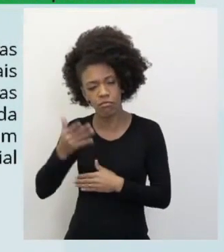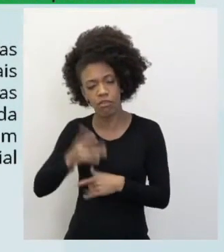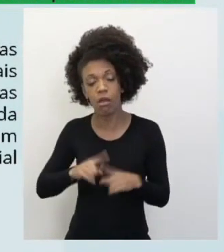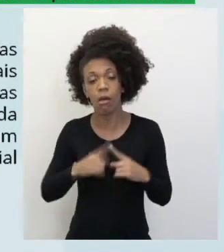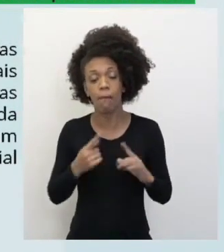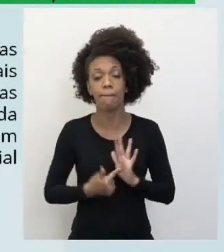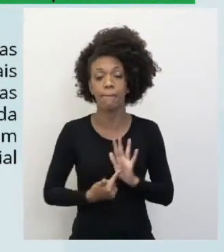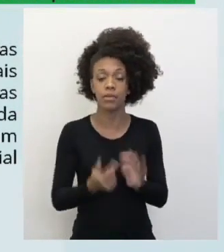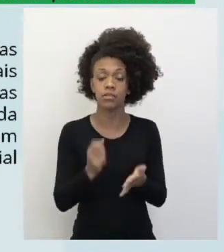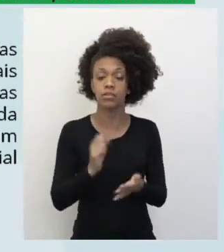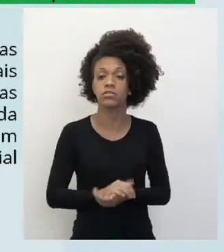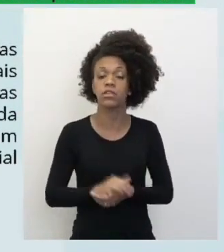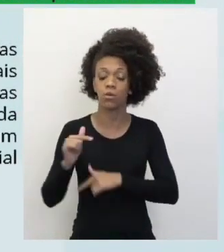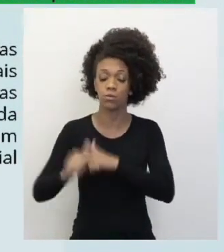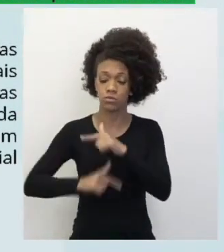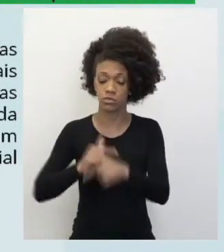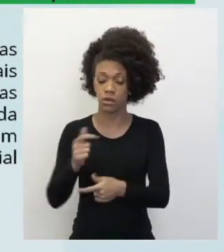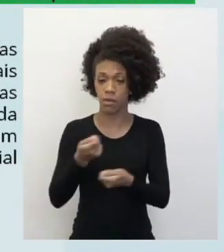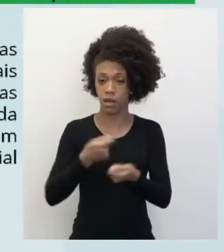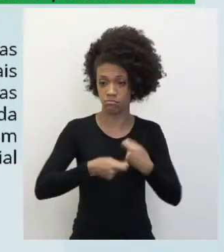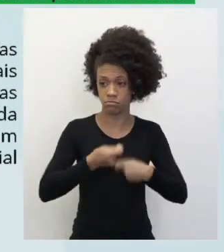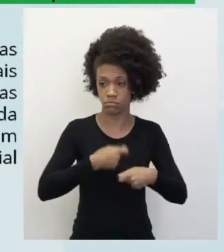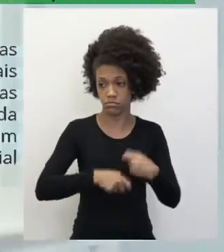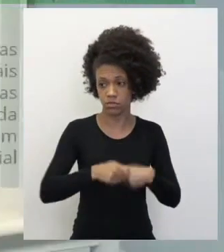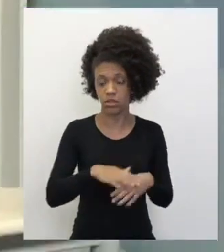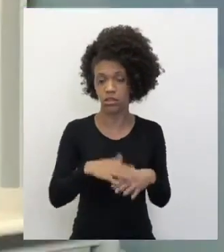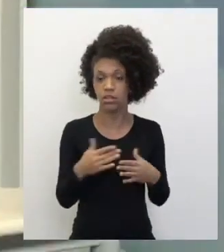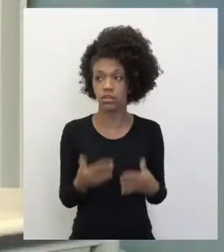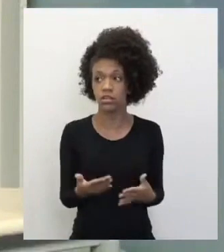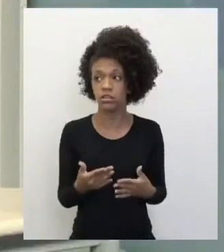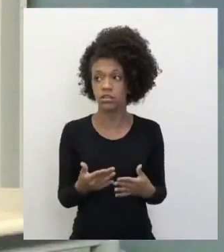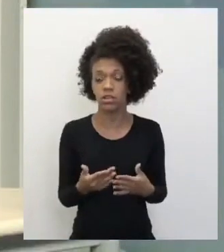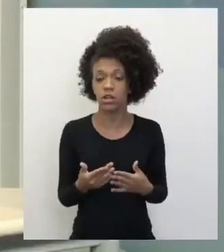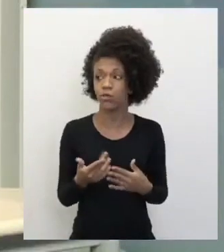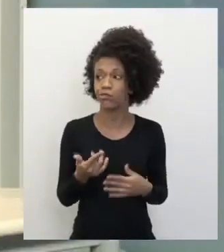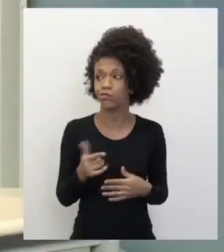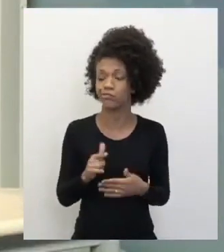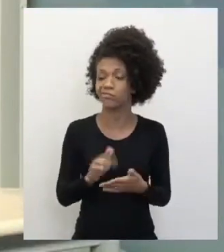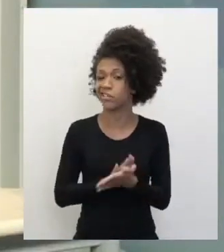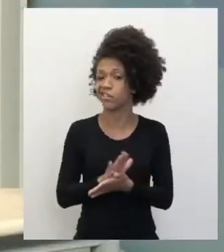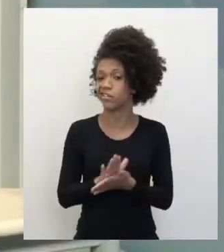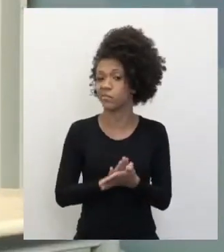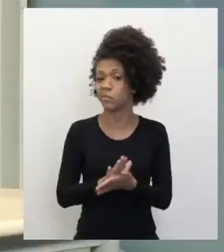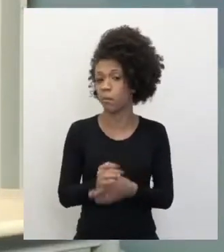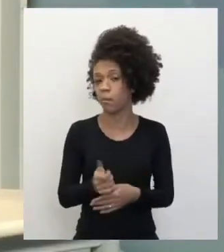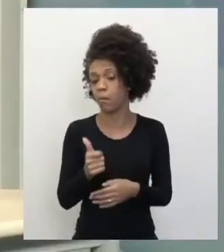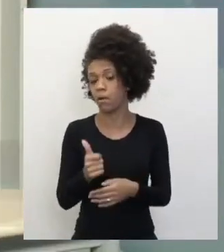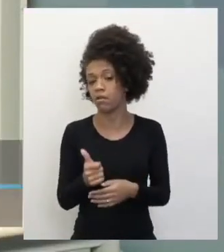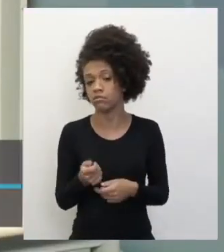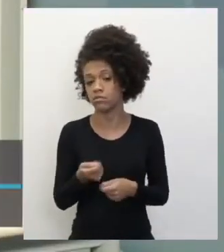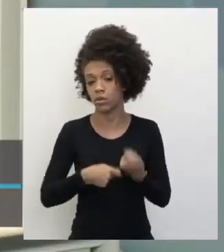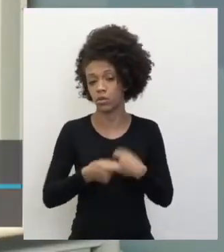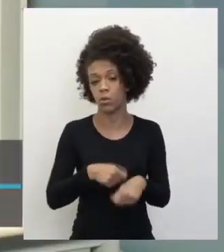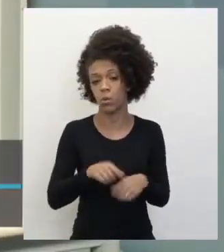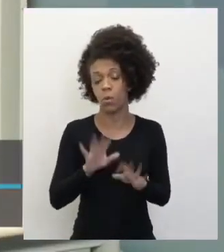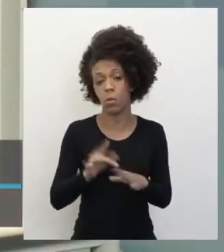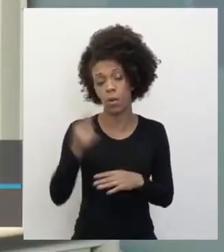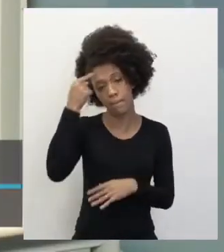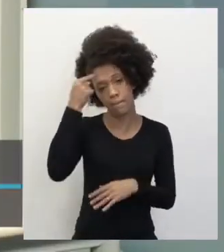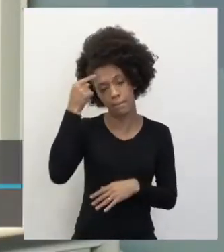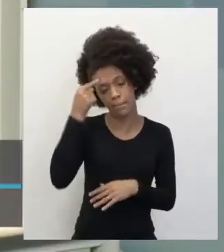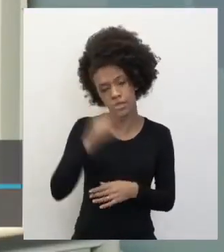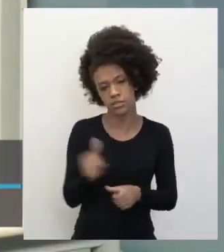da atividade comercial que se retraiu, ou seja, não existe praticamente comércio, a não ser quando a gente pensa na questão